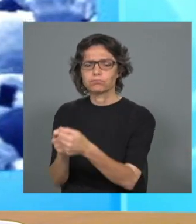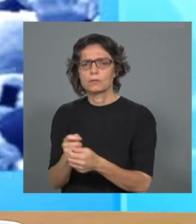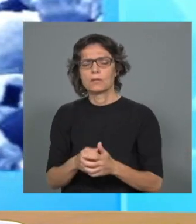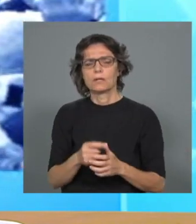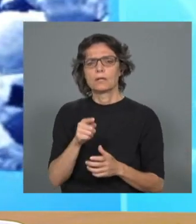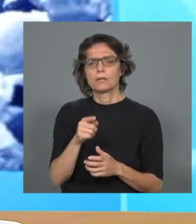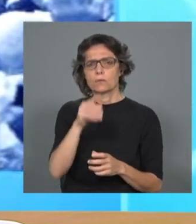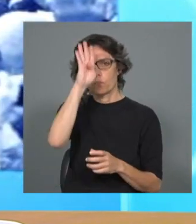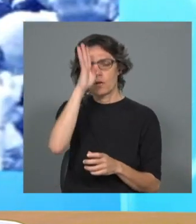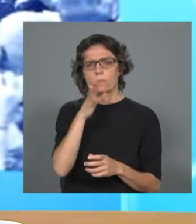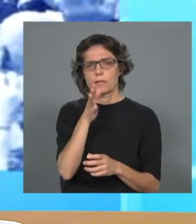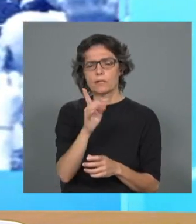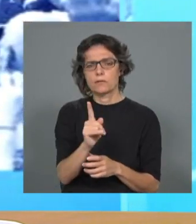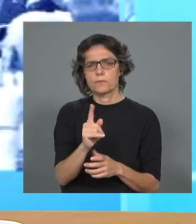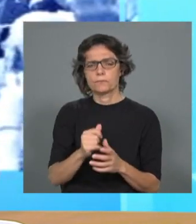Francisco que